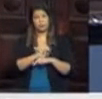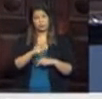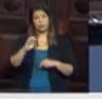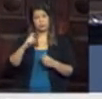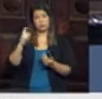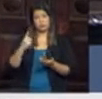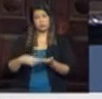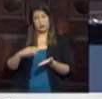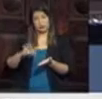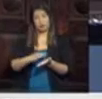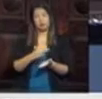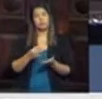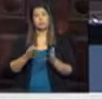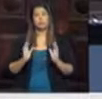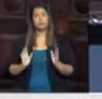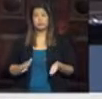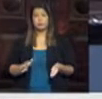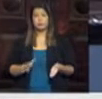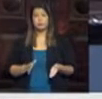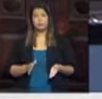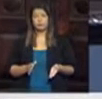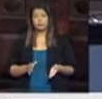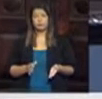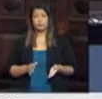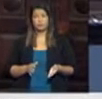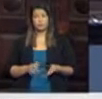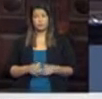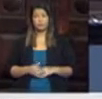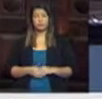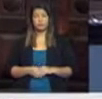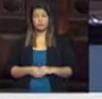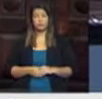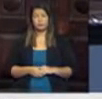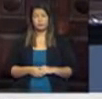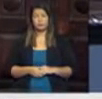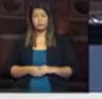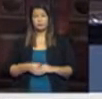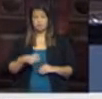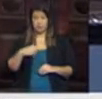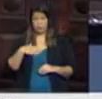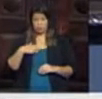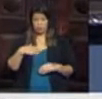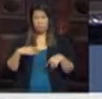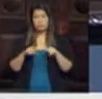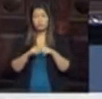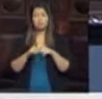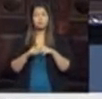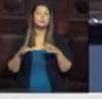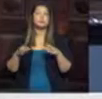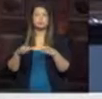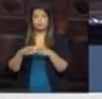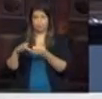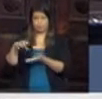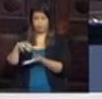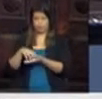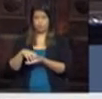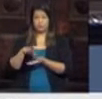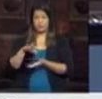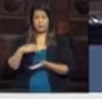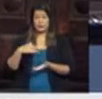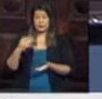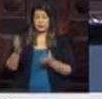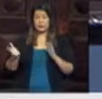assinou com a União. Há que se buscar caminho para esse setor, mas eu sempre fico